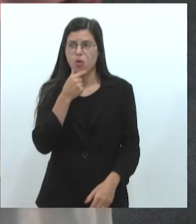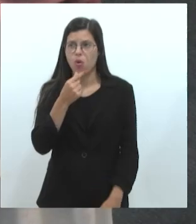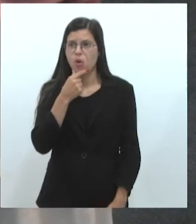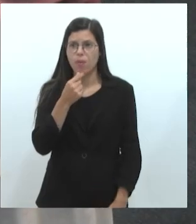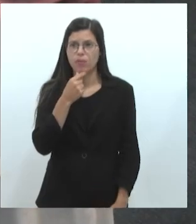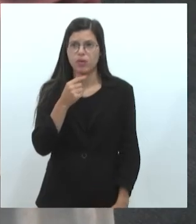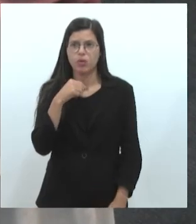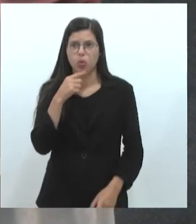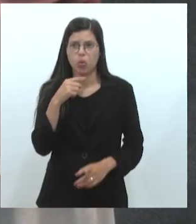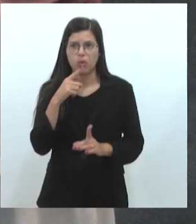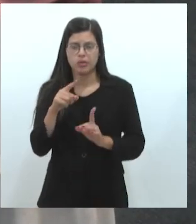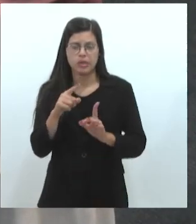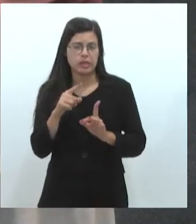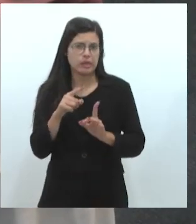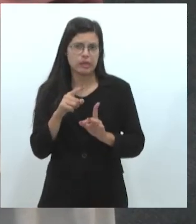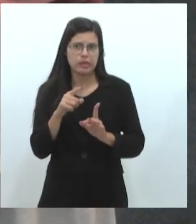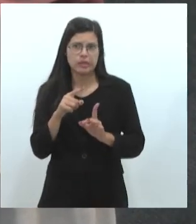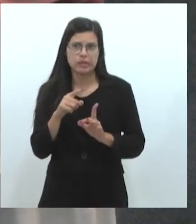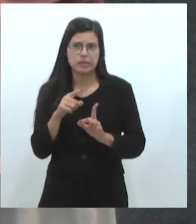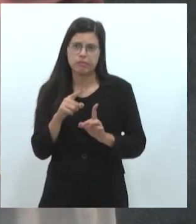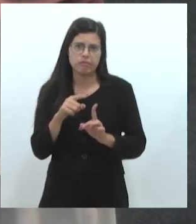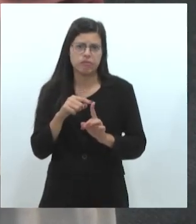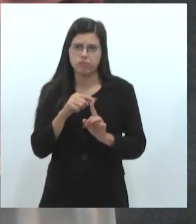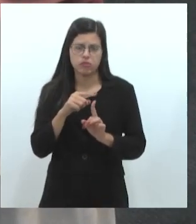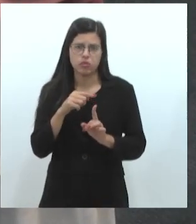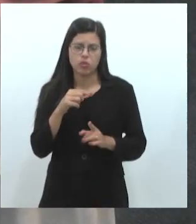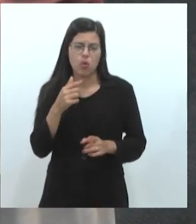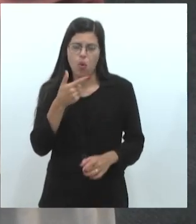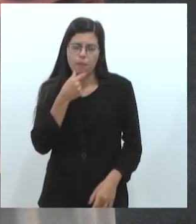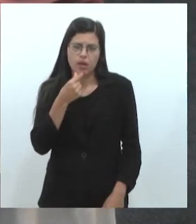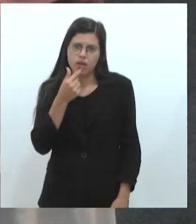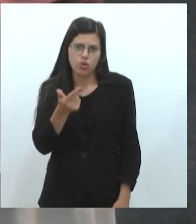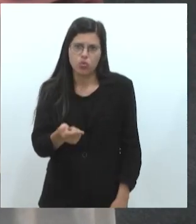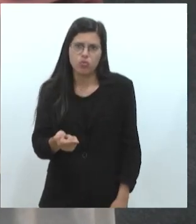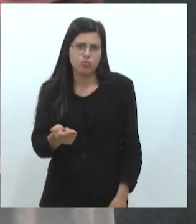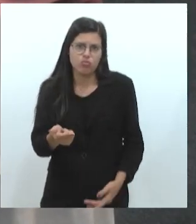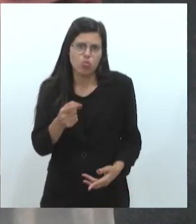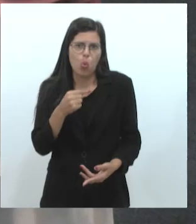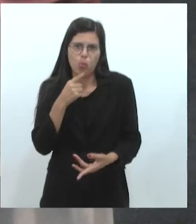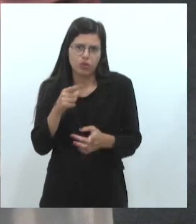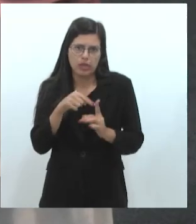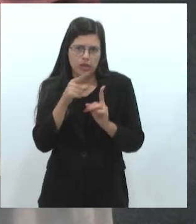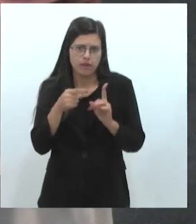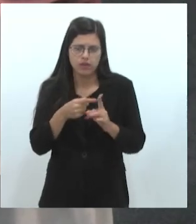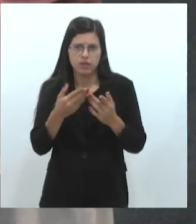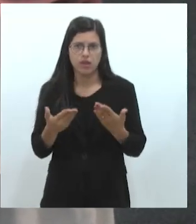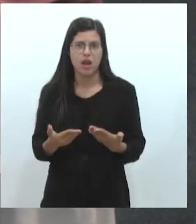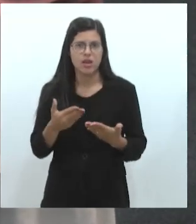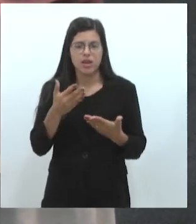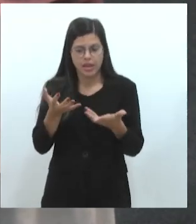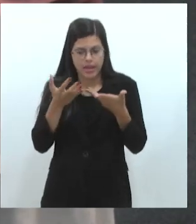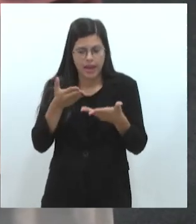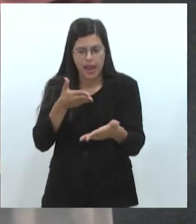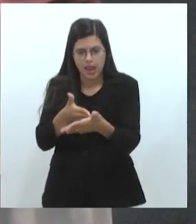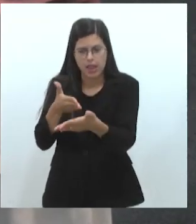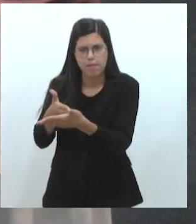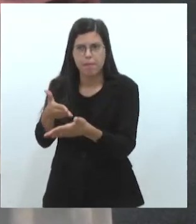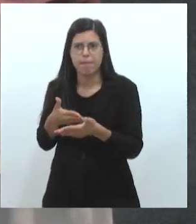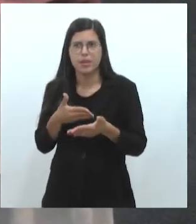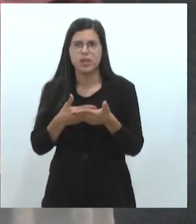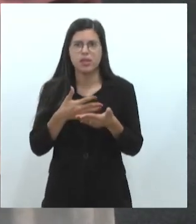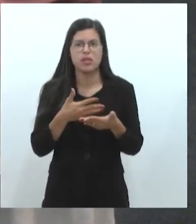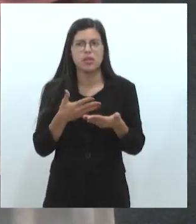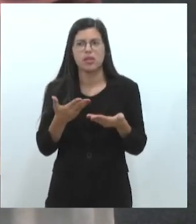é inacreditável pessoas que não menstruam quererem limitar o absorvente íntimo e pessoas que